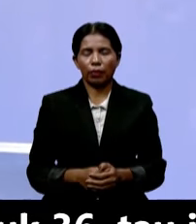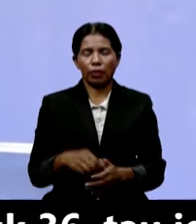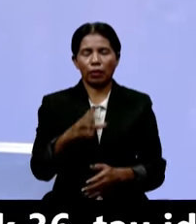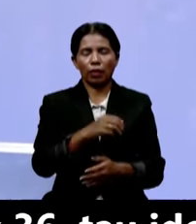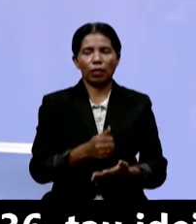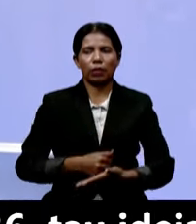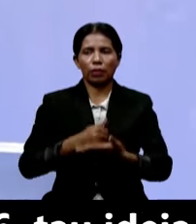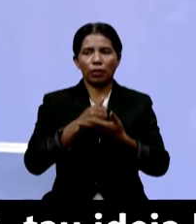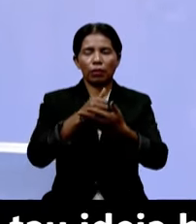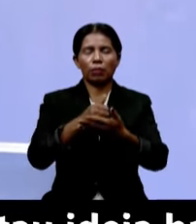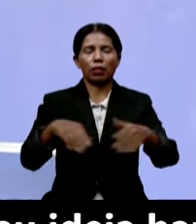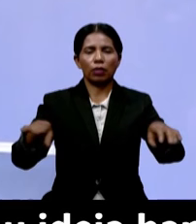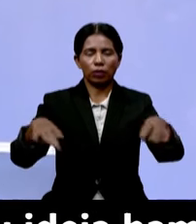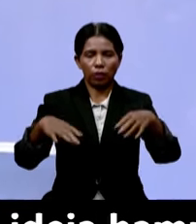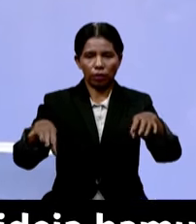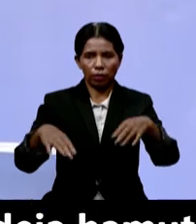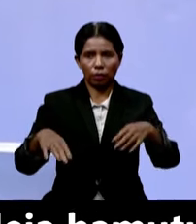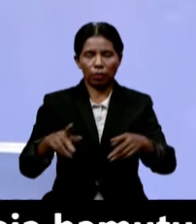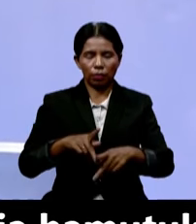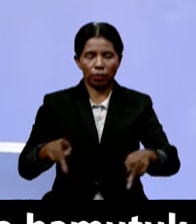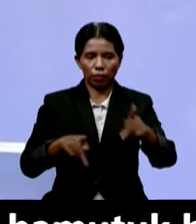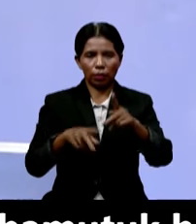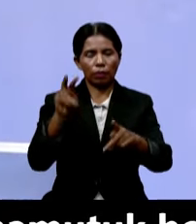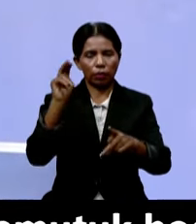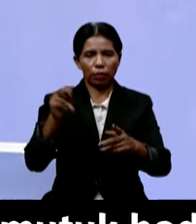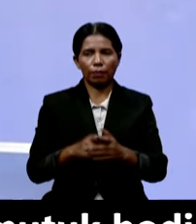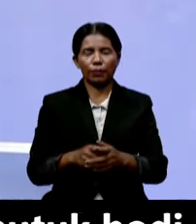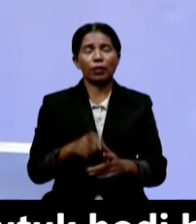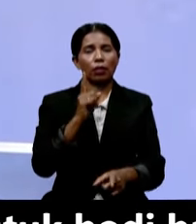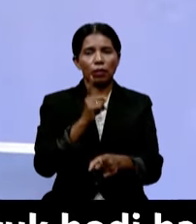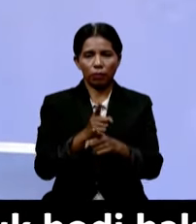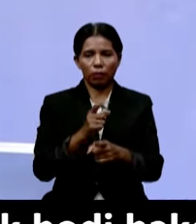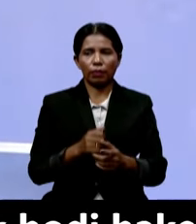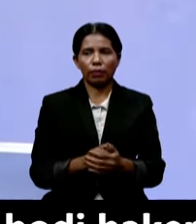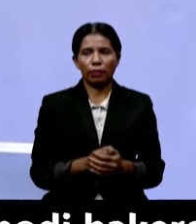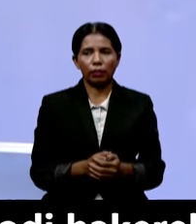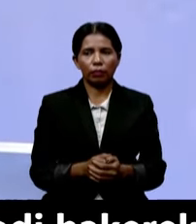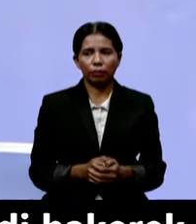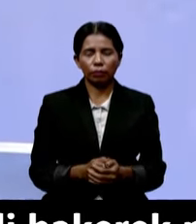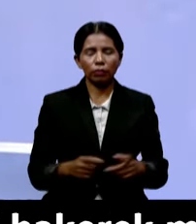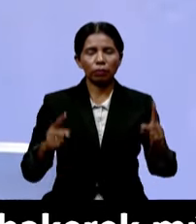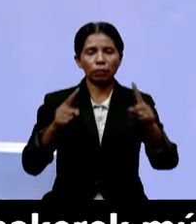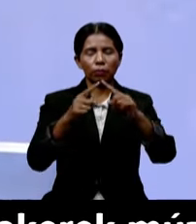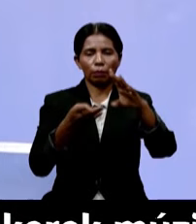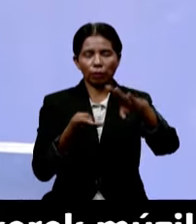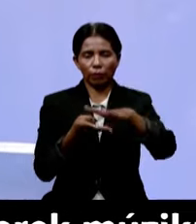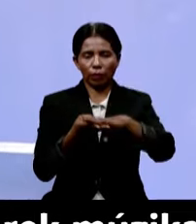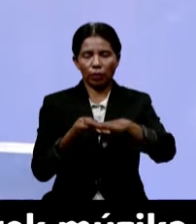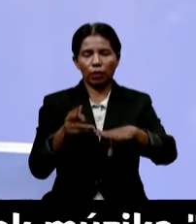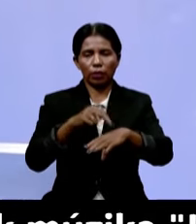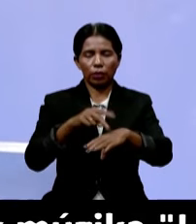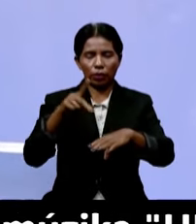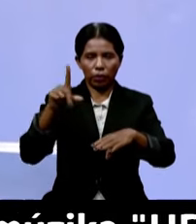atendimento do sistema público. Os únicos Banco